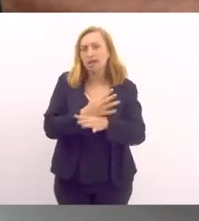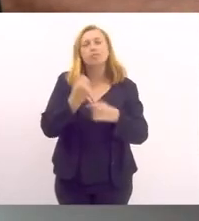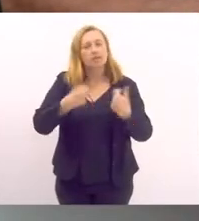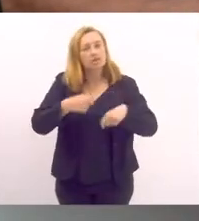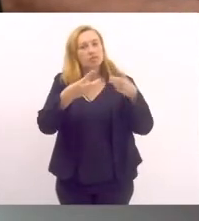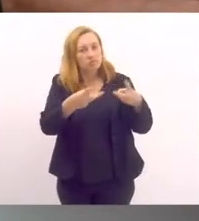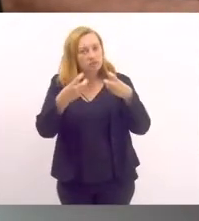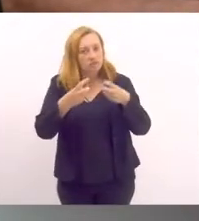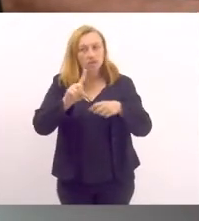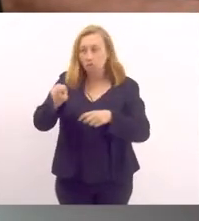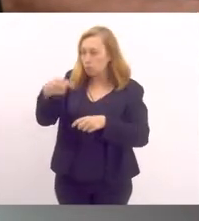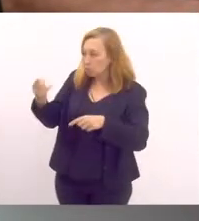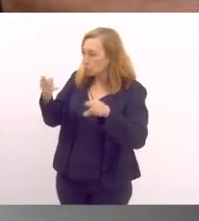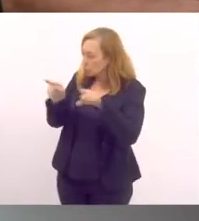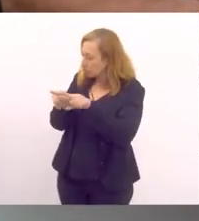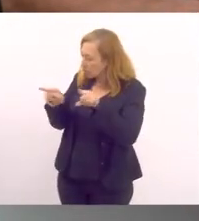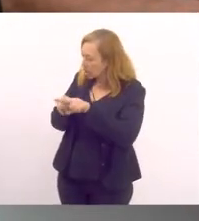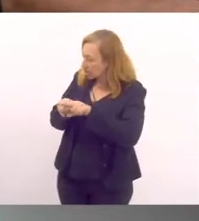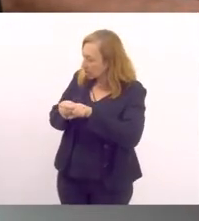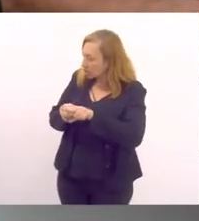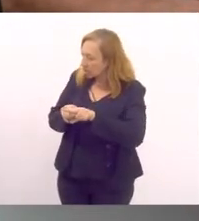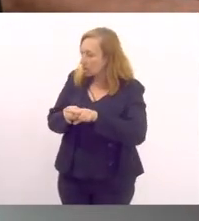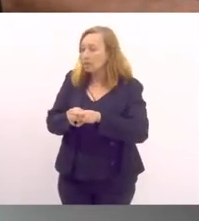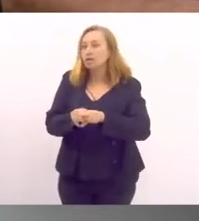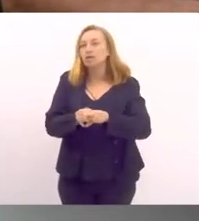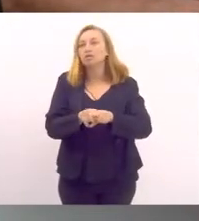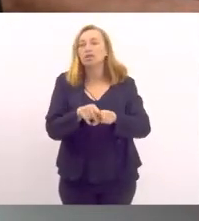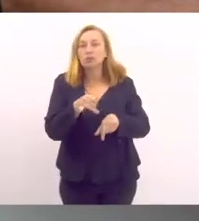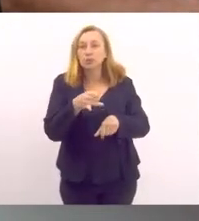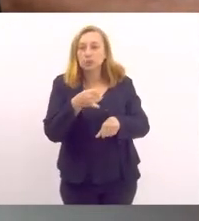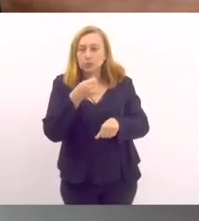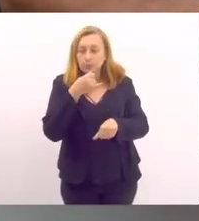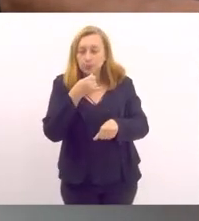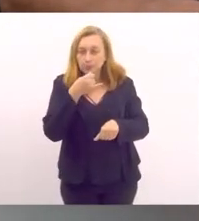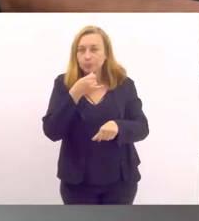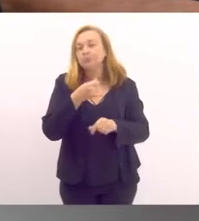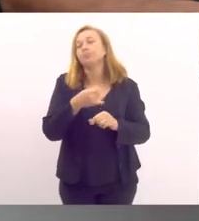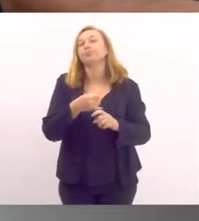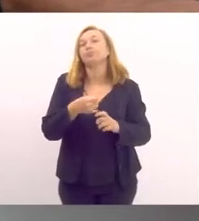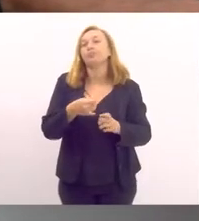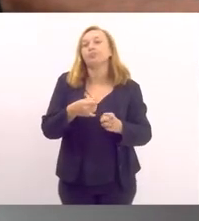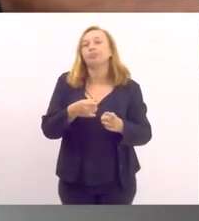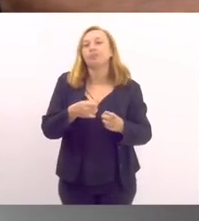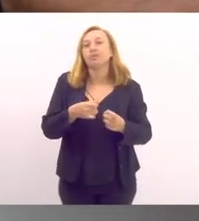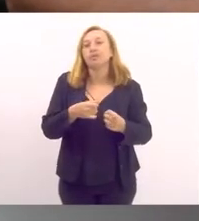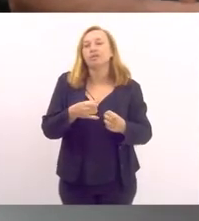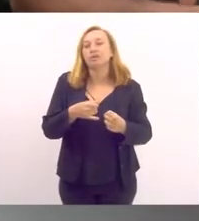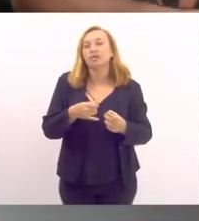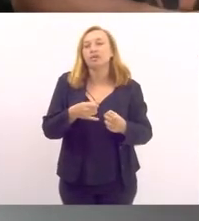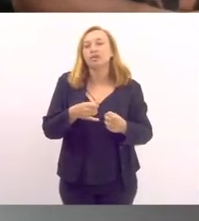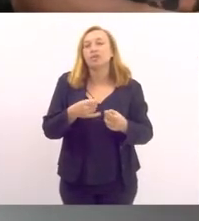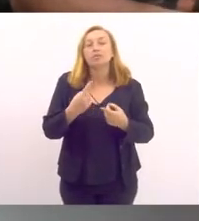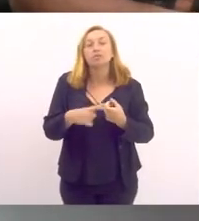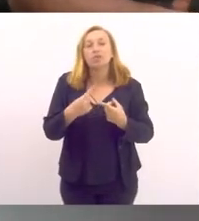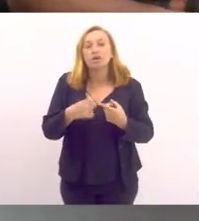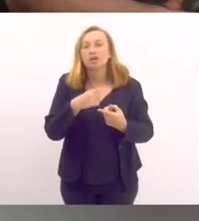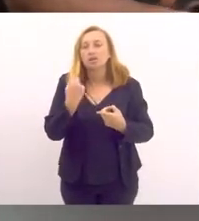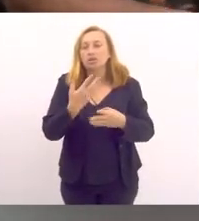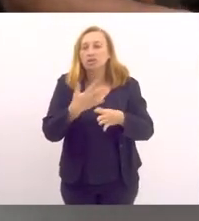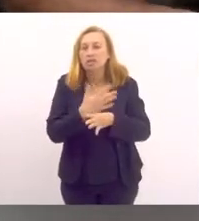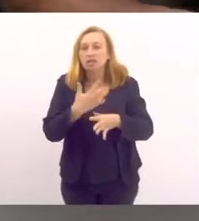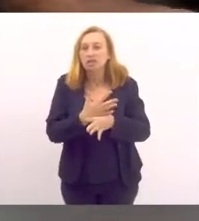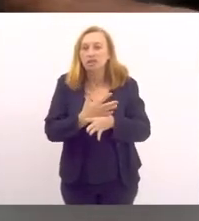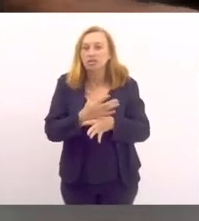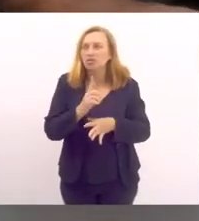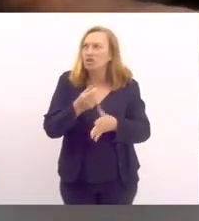Outra coisa também que eu fico, por conta disso, eu fico assim meio chateado, porque nossa cidade, eu não